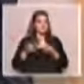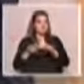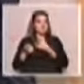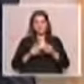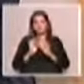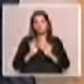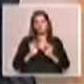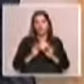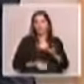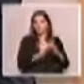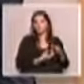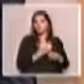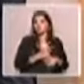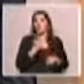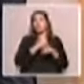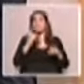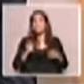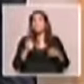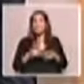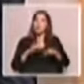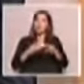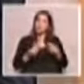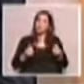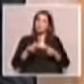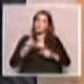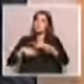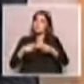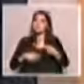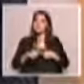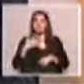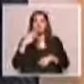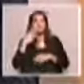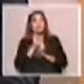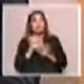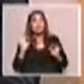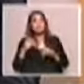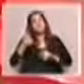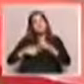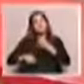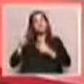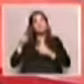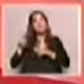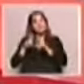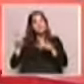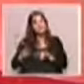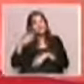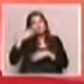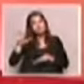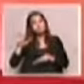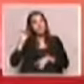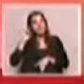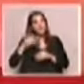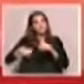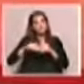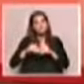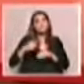termos de produção, ganhar escala, para colocarem o produto, sabendo que é um produto de excelência, nos mercados internacionais e nos mercados de alto valor acrescentado. E isto é o